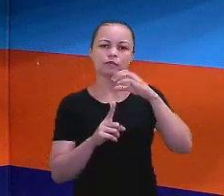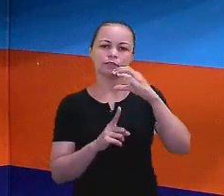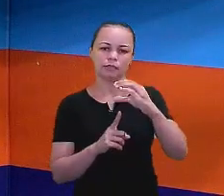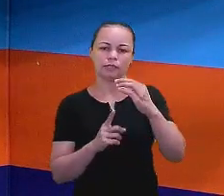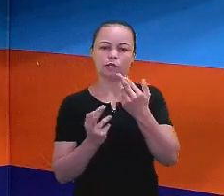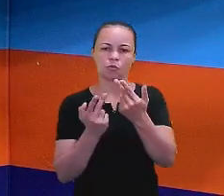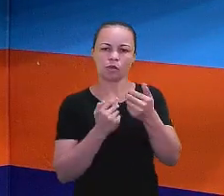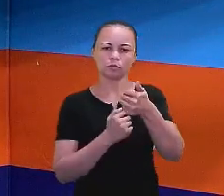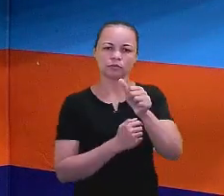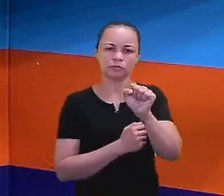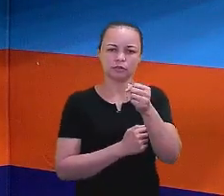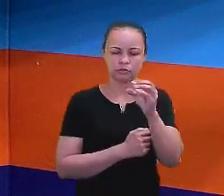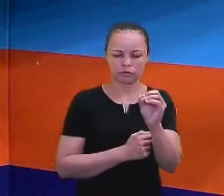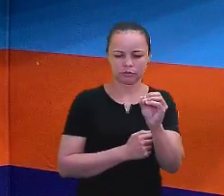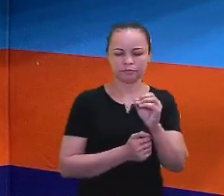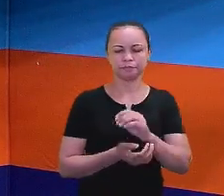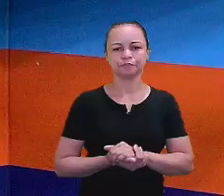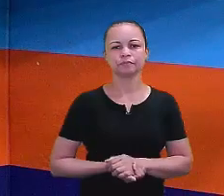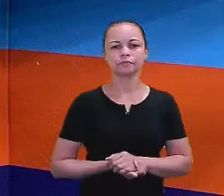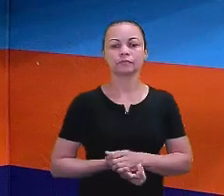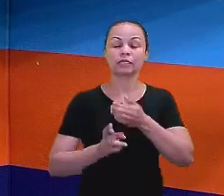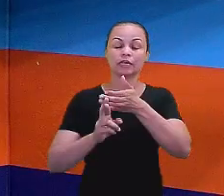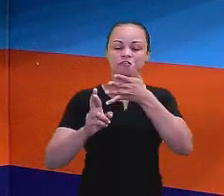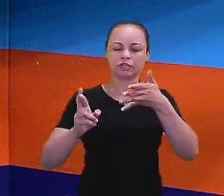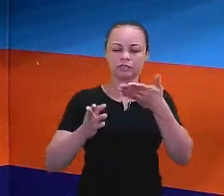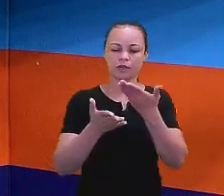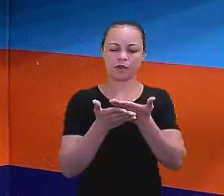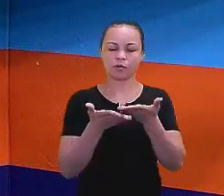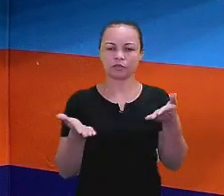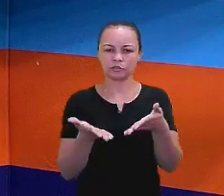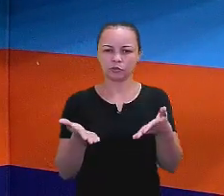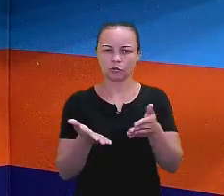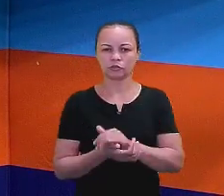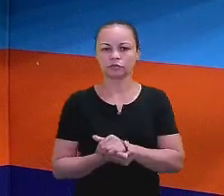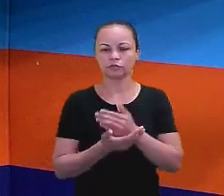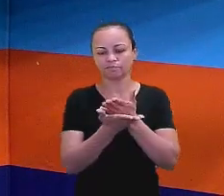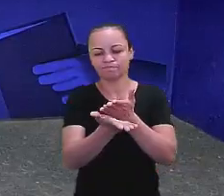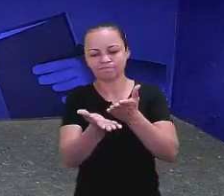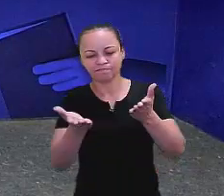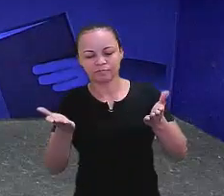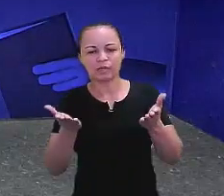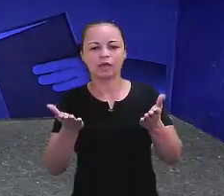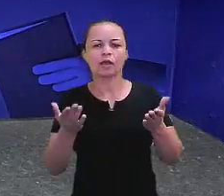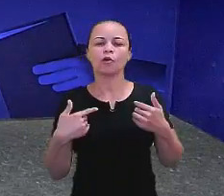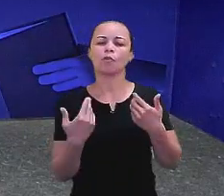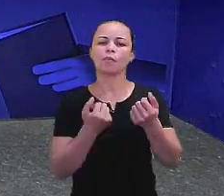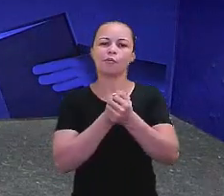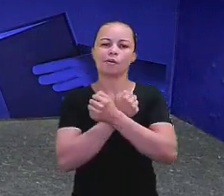Ok? Seguem as referências da aula de hoje e eu deixo para vocês